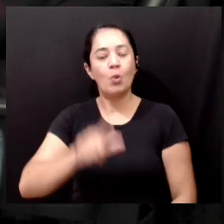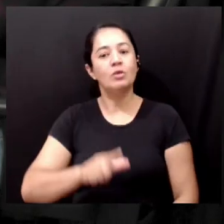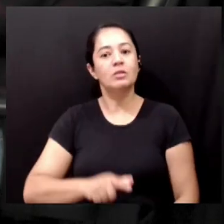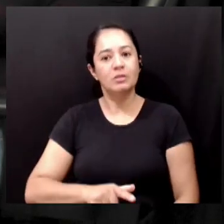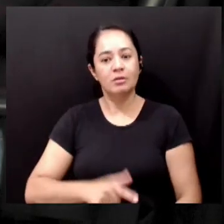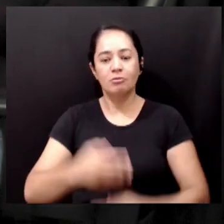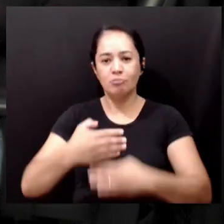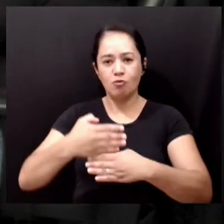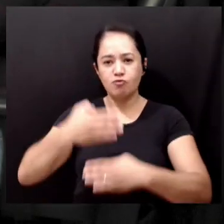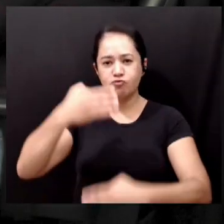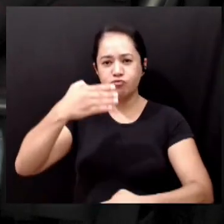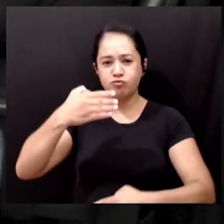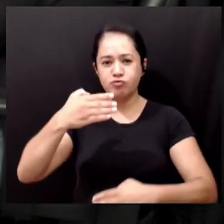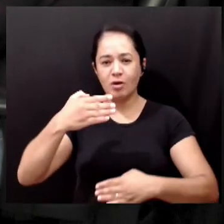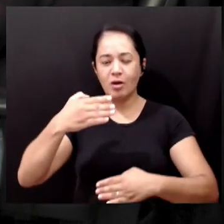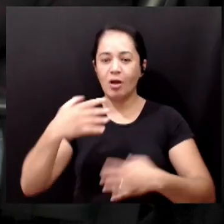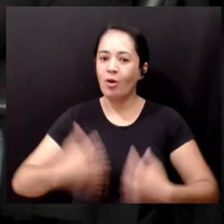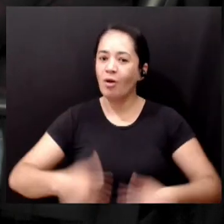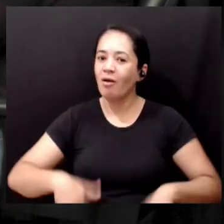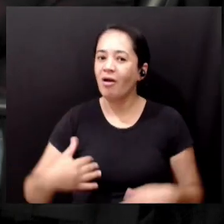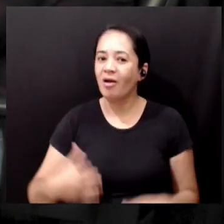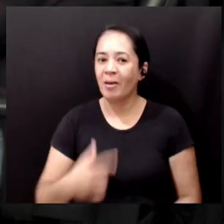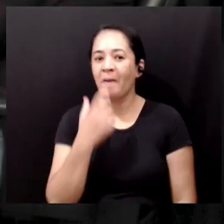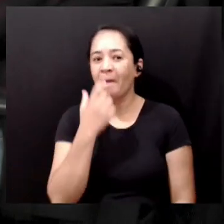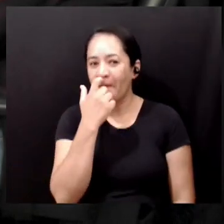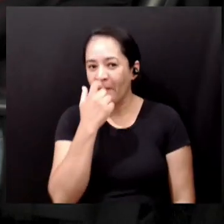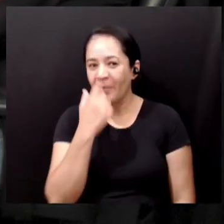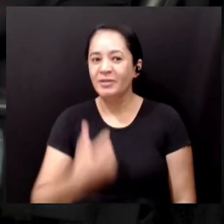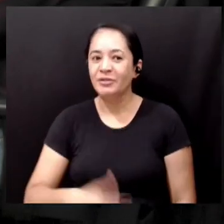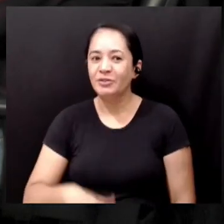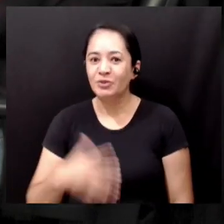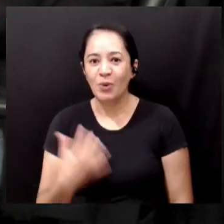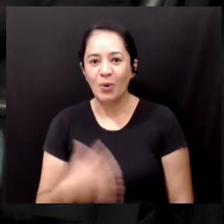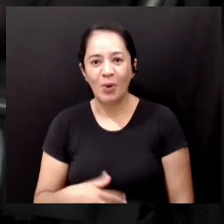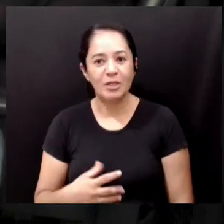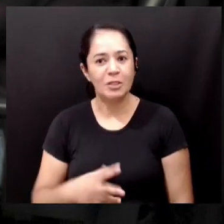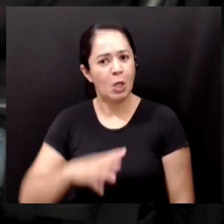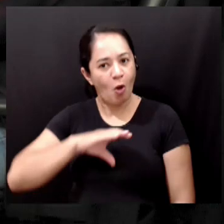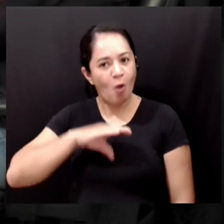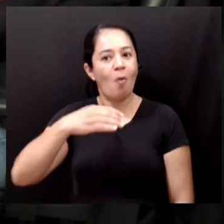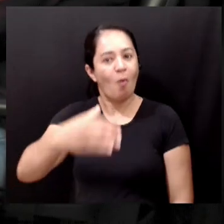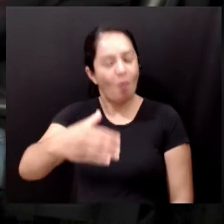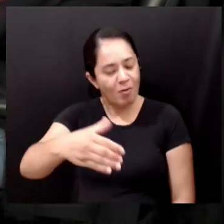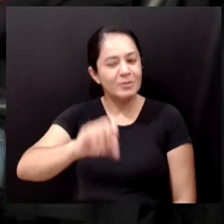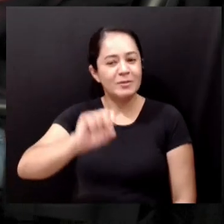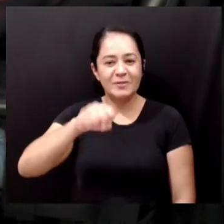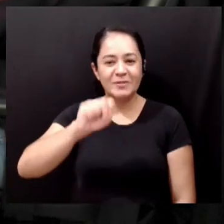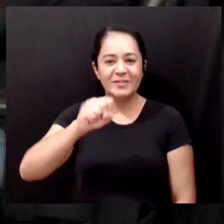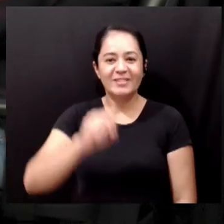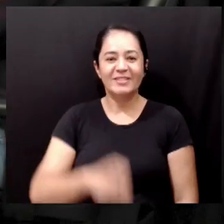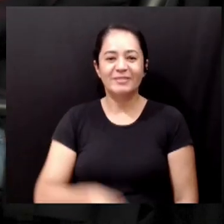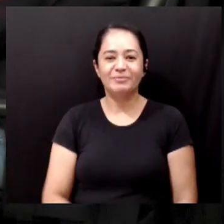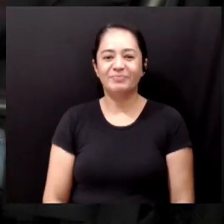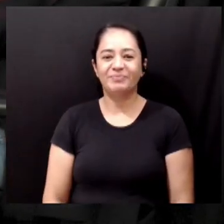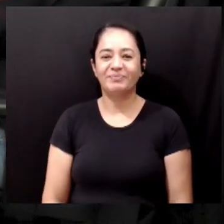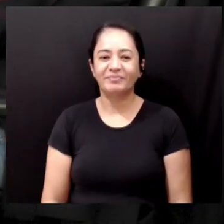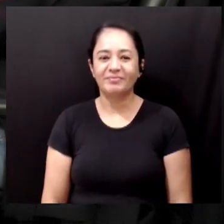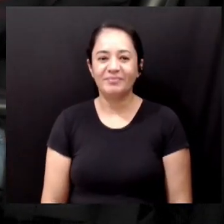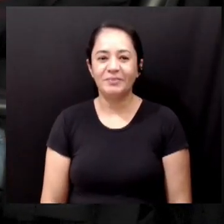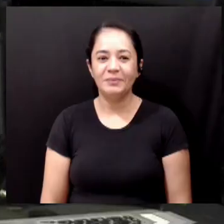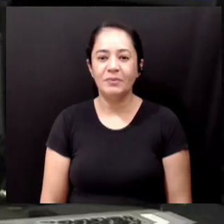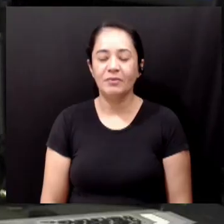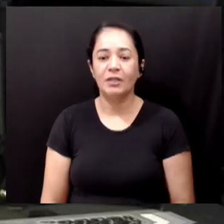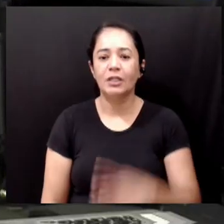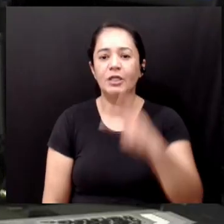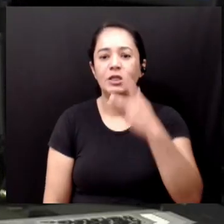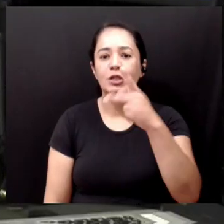atravessou. Tem de altura, super corajosa. Super corajosa, meu pai e a mãe. E essa questão do seu pai dizer que você